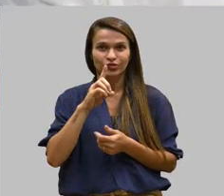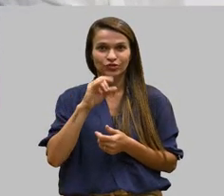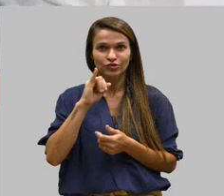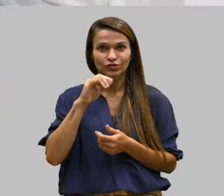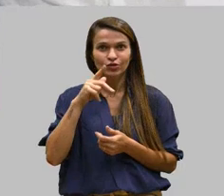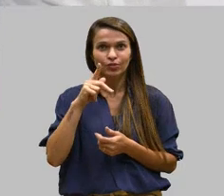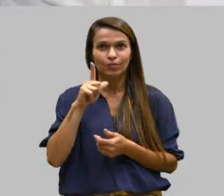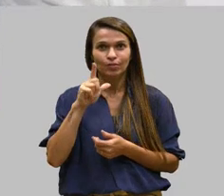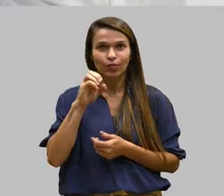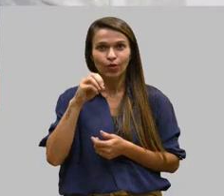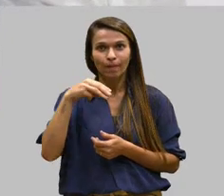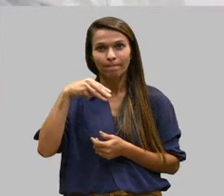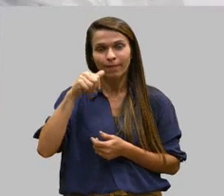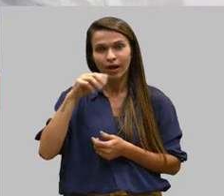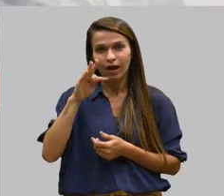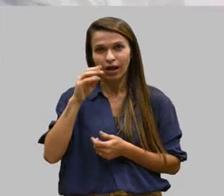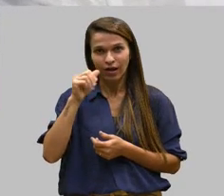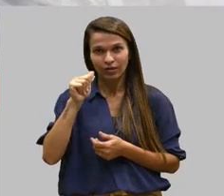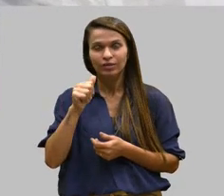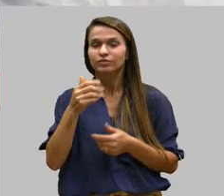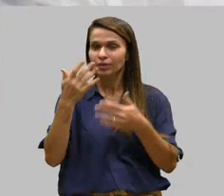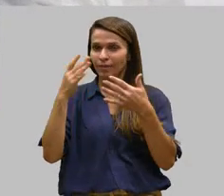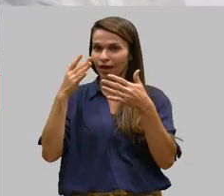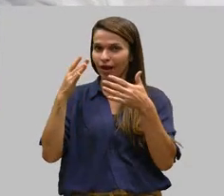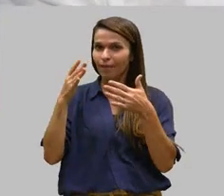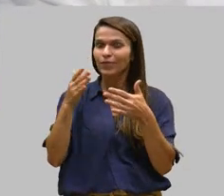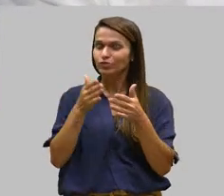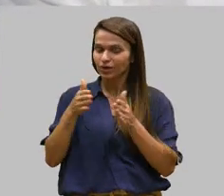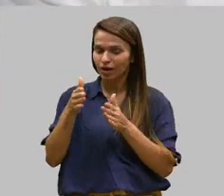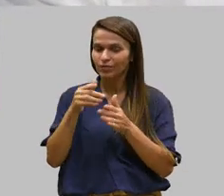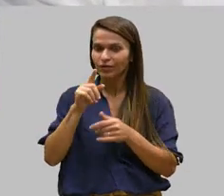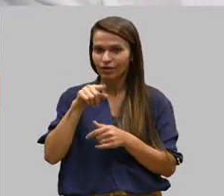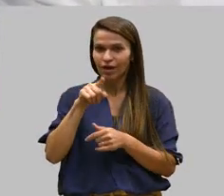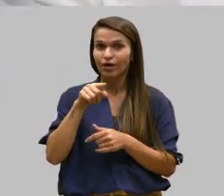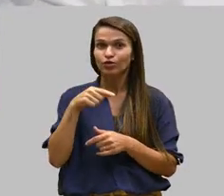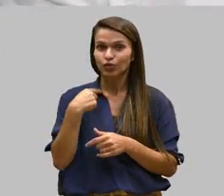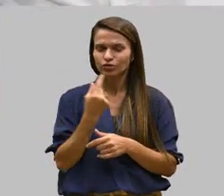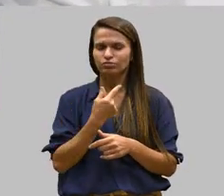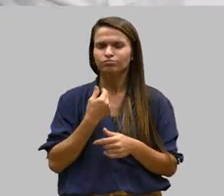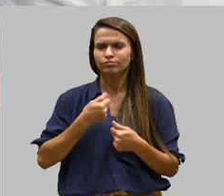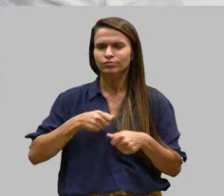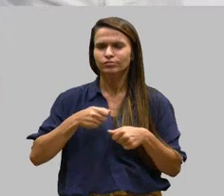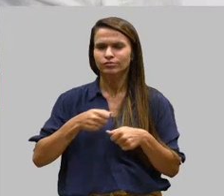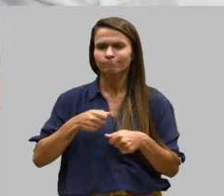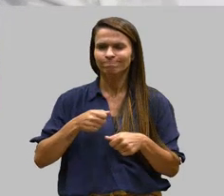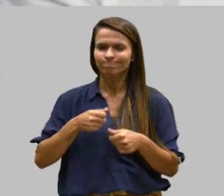está de parabéns acho que o caminho é esse nós temos que ter insistência eu acho que não há lugar mais para